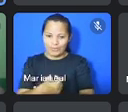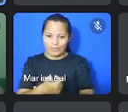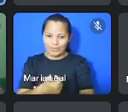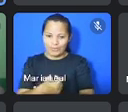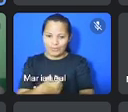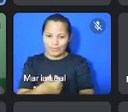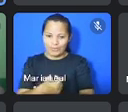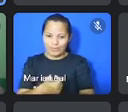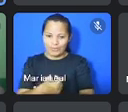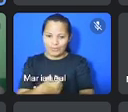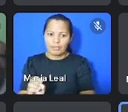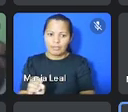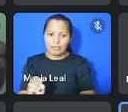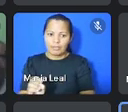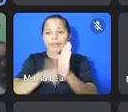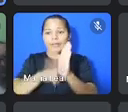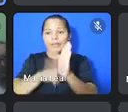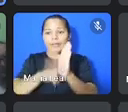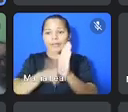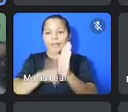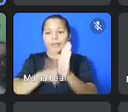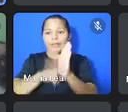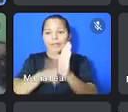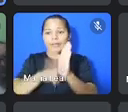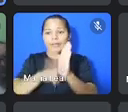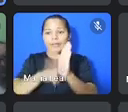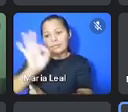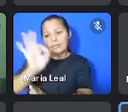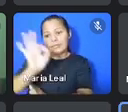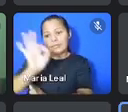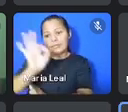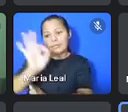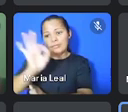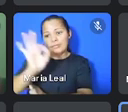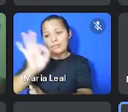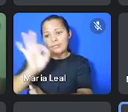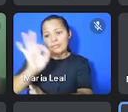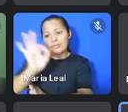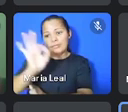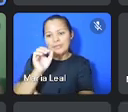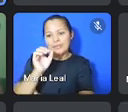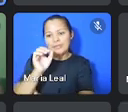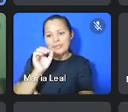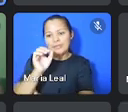É o 5%, Silvânia. Quando eu pego 5%,